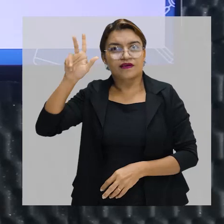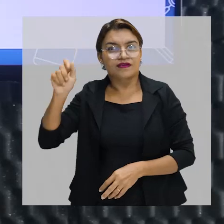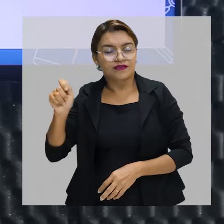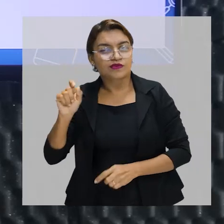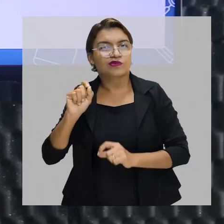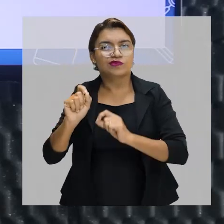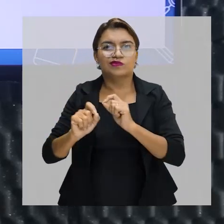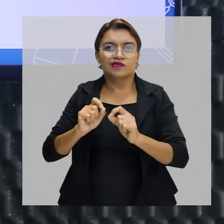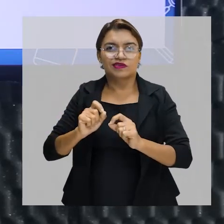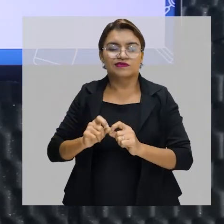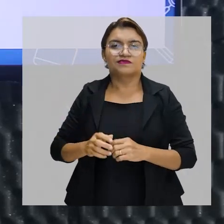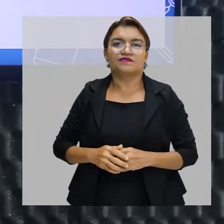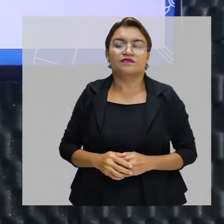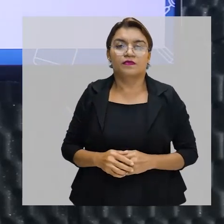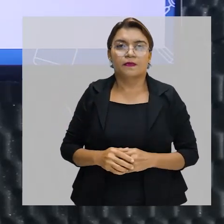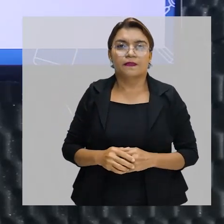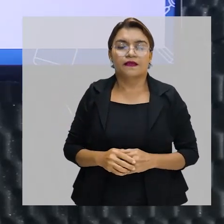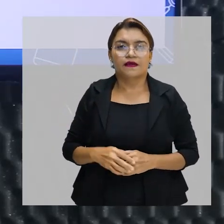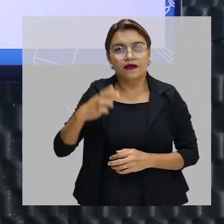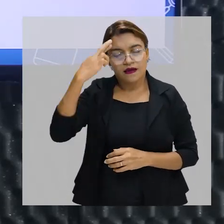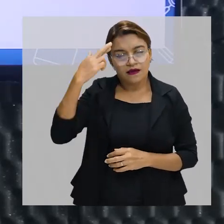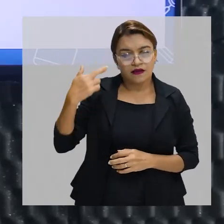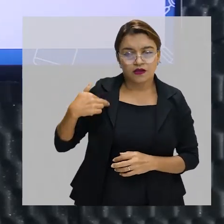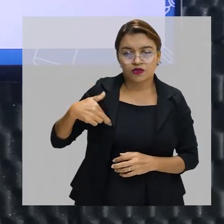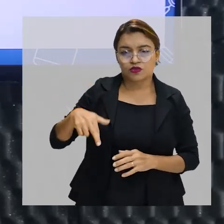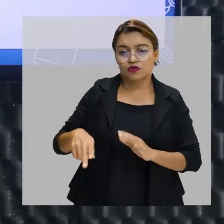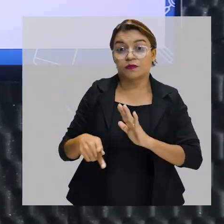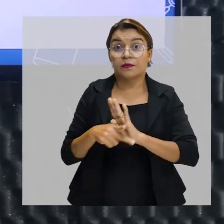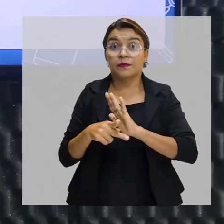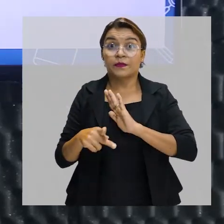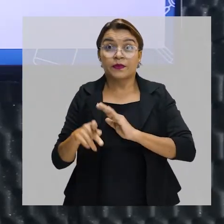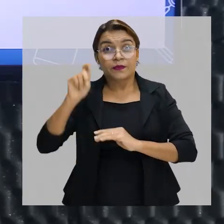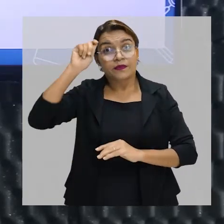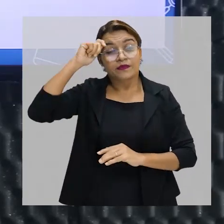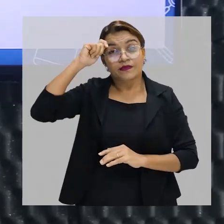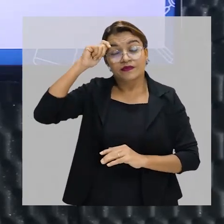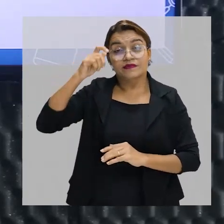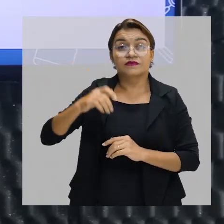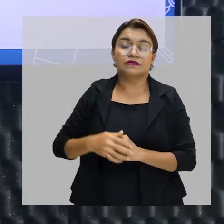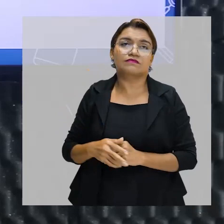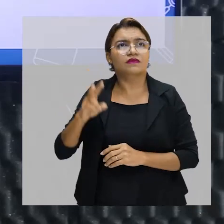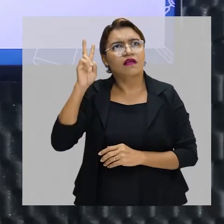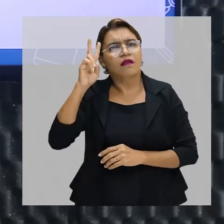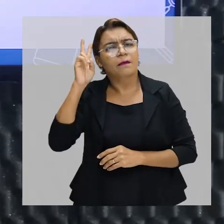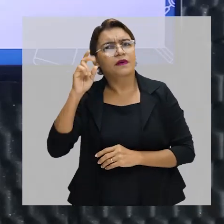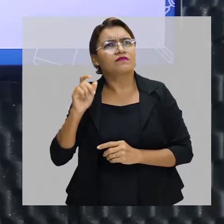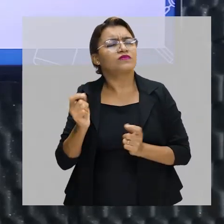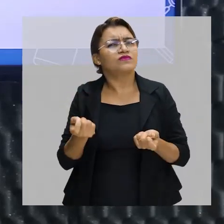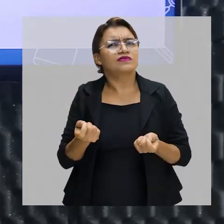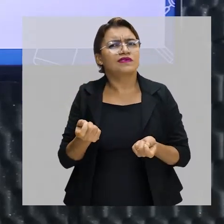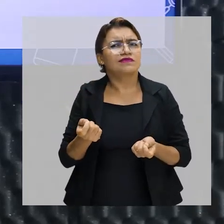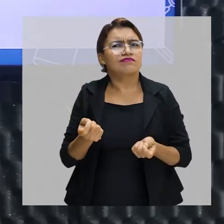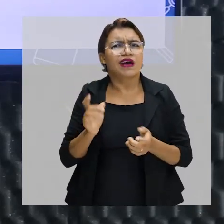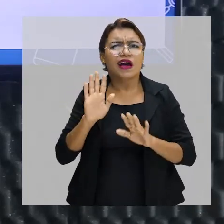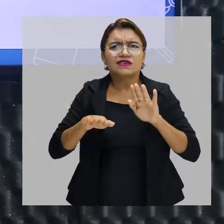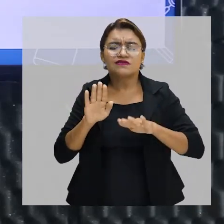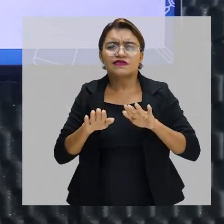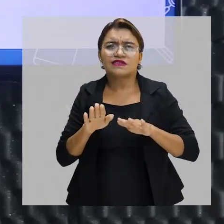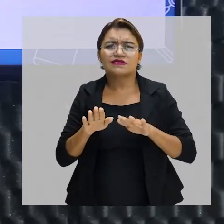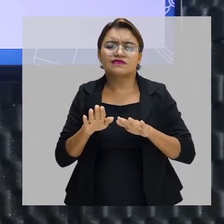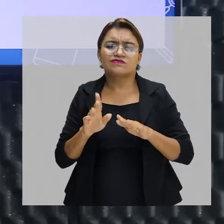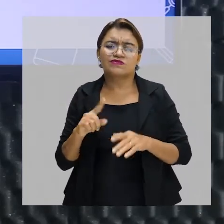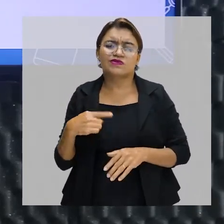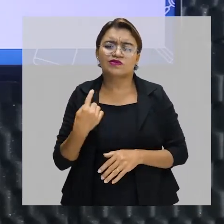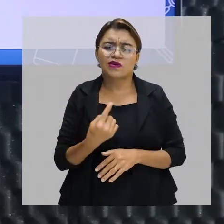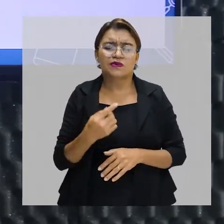lembraram, né? As africanas, religiões de matriz africana. A gente tem essa cultura de associar feitiço.